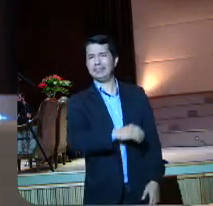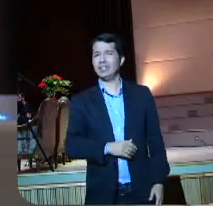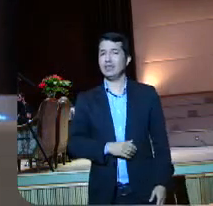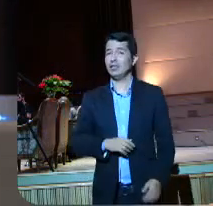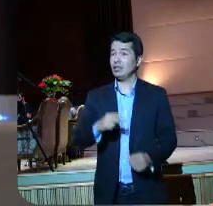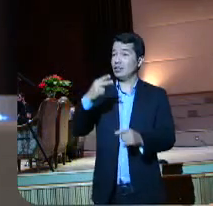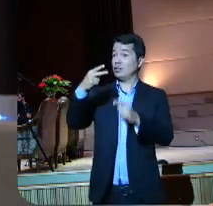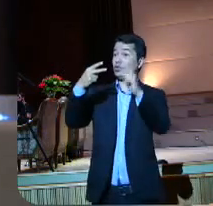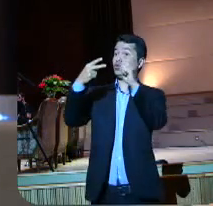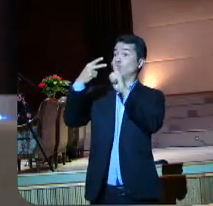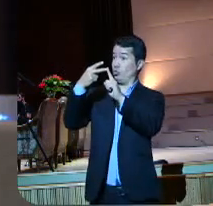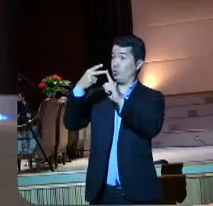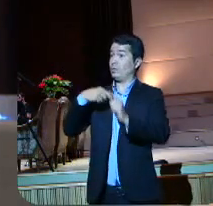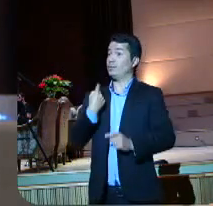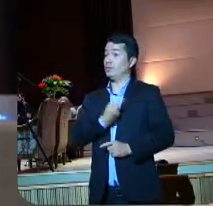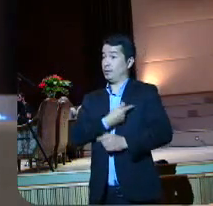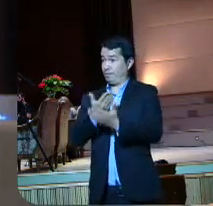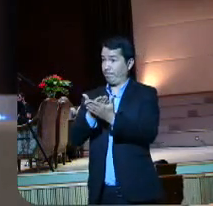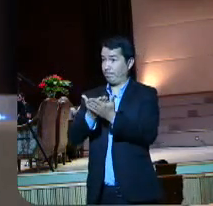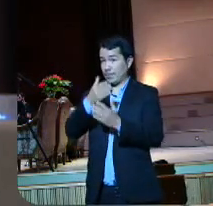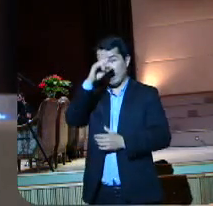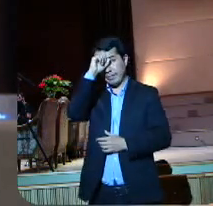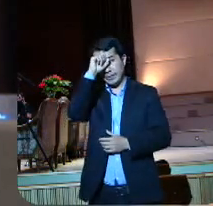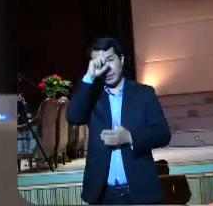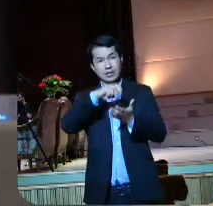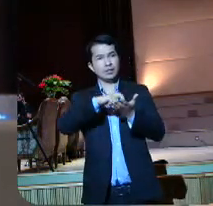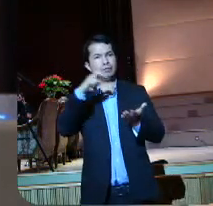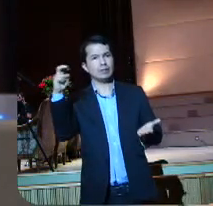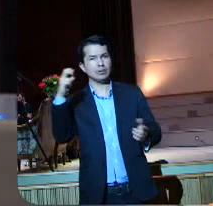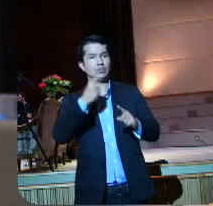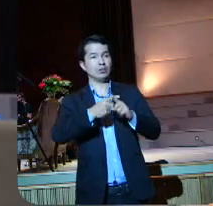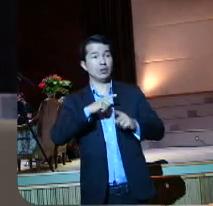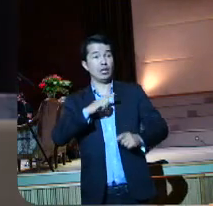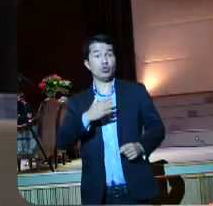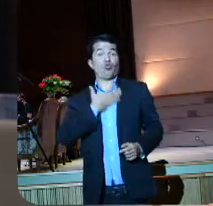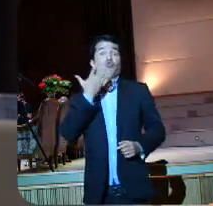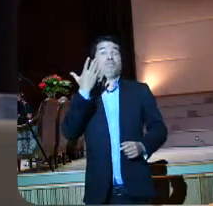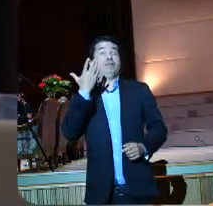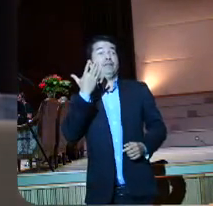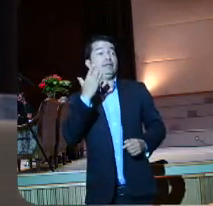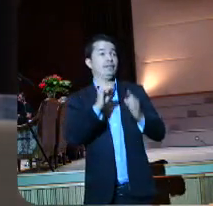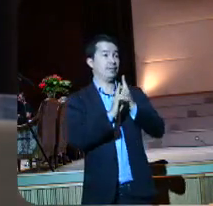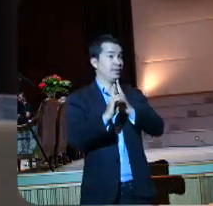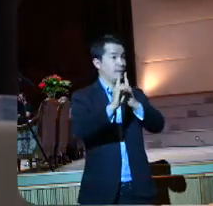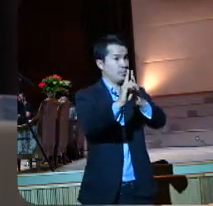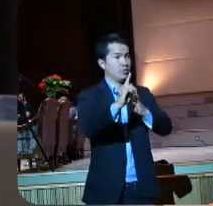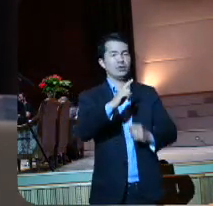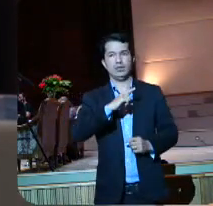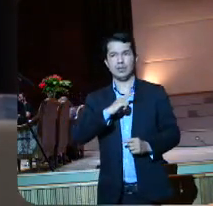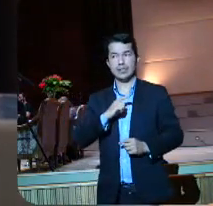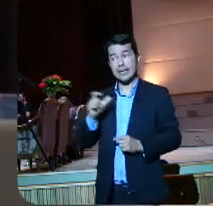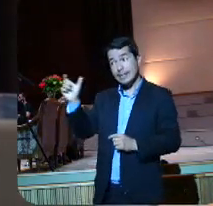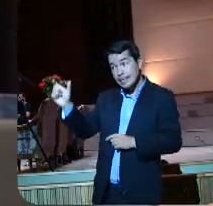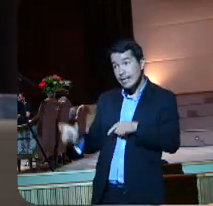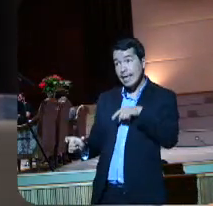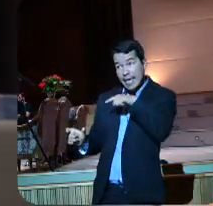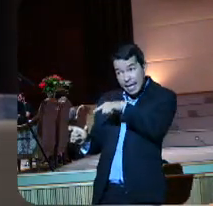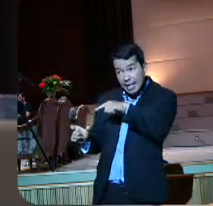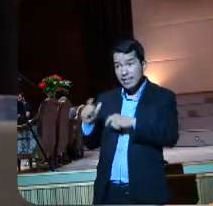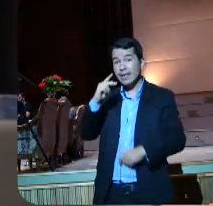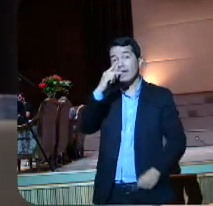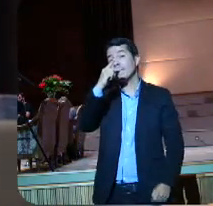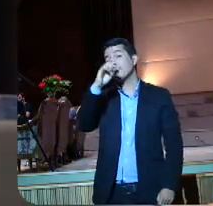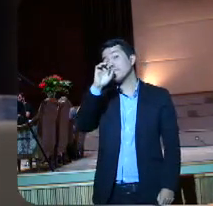que aprendemos, ou a segunda revelação constrangedora, foi focada em Pedro.